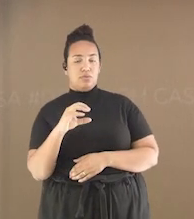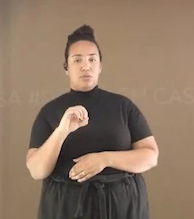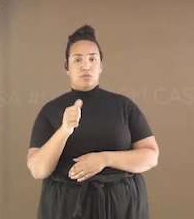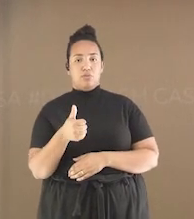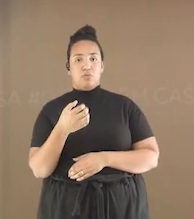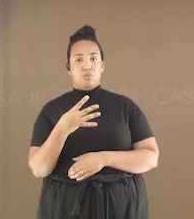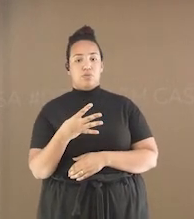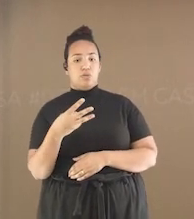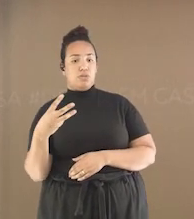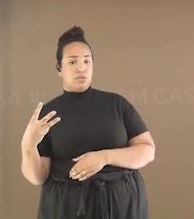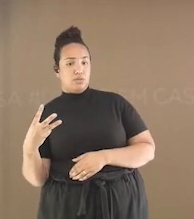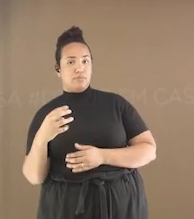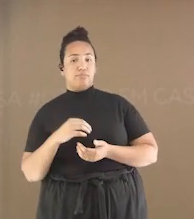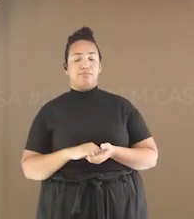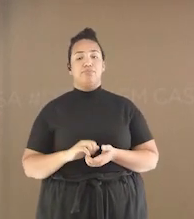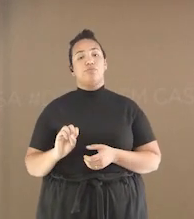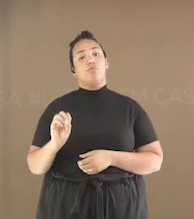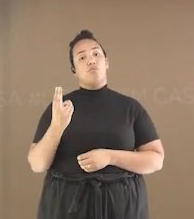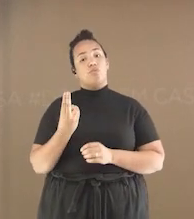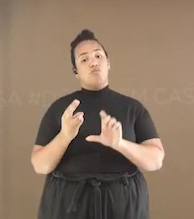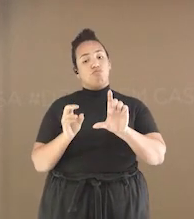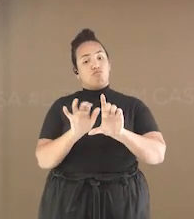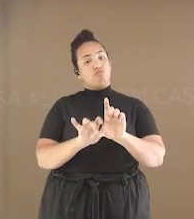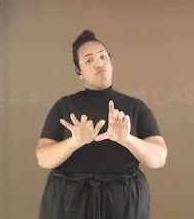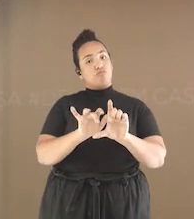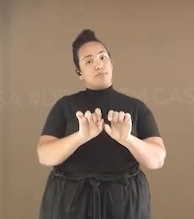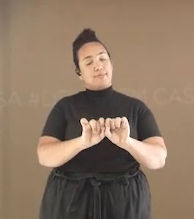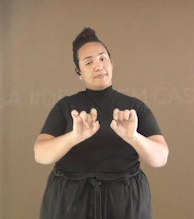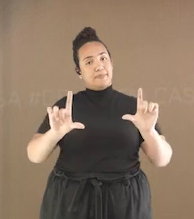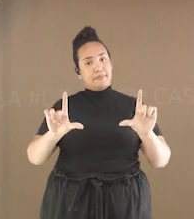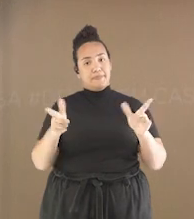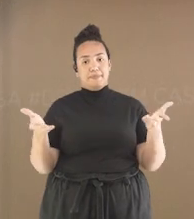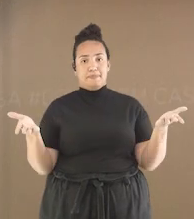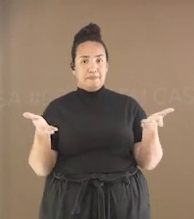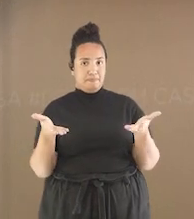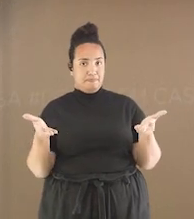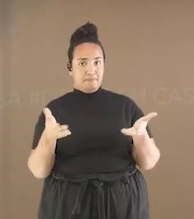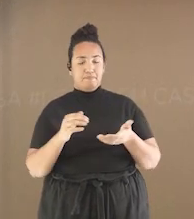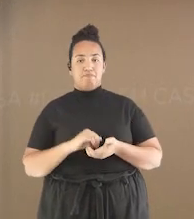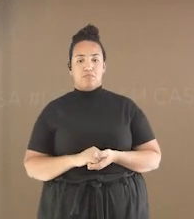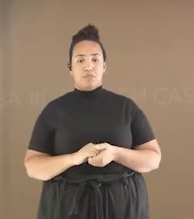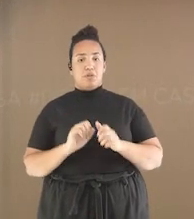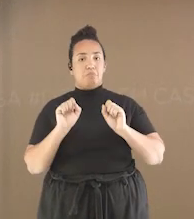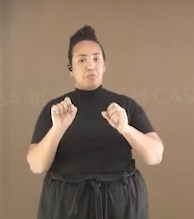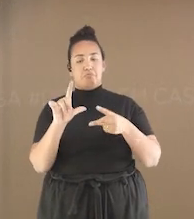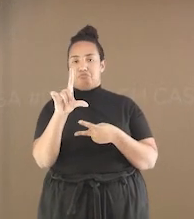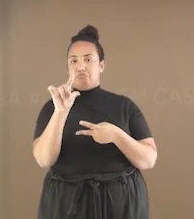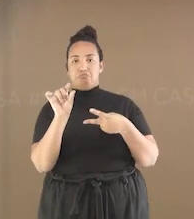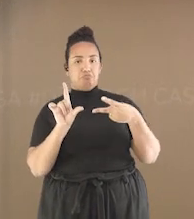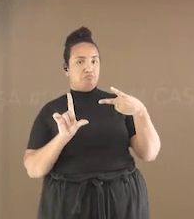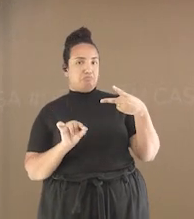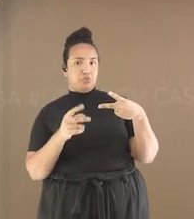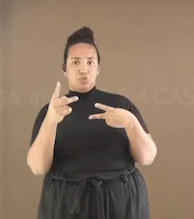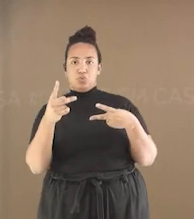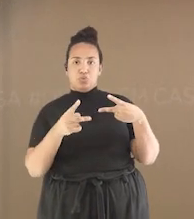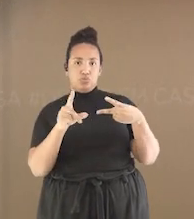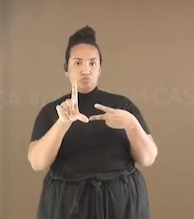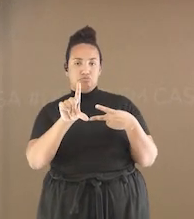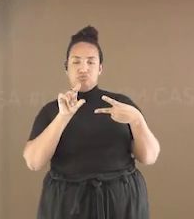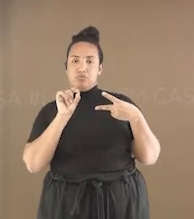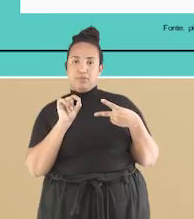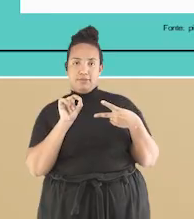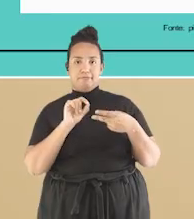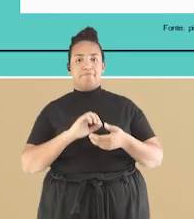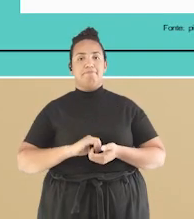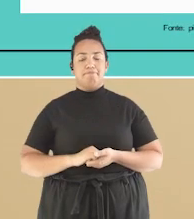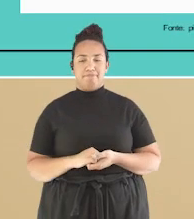0143 ou pelo QR Code que está aparecendo aqui também na sua tela. Pode escolher a melhor opção para você e enviar a resposta para a